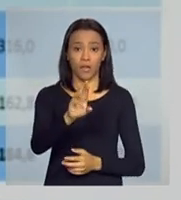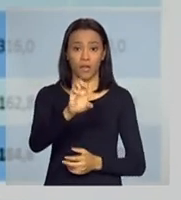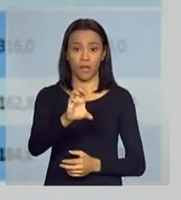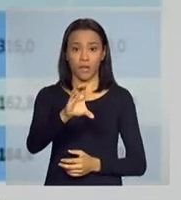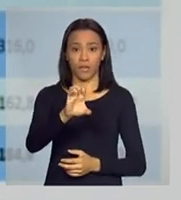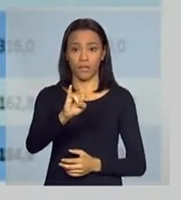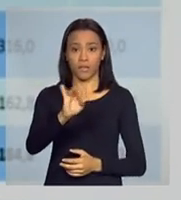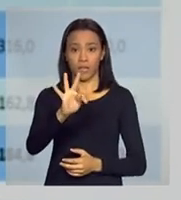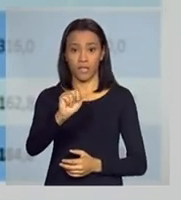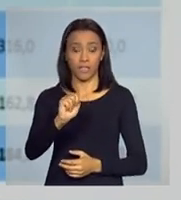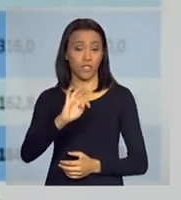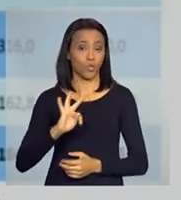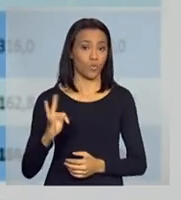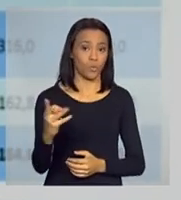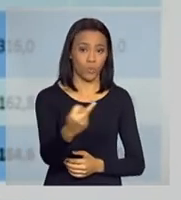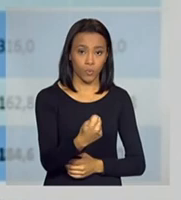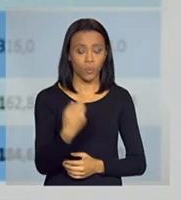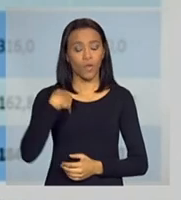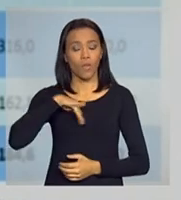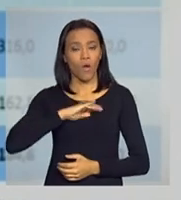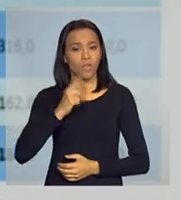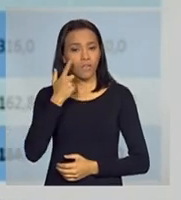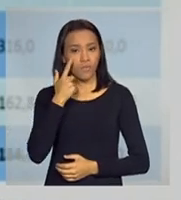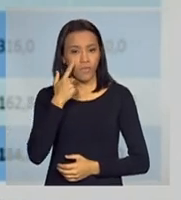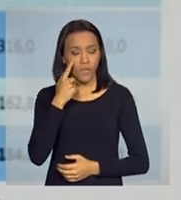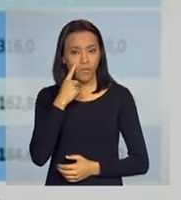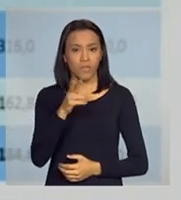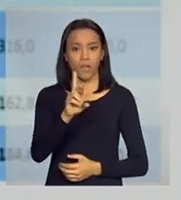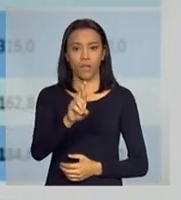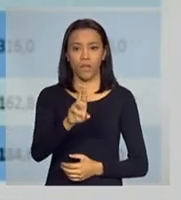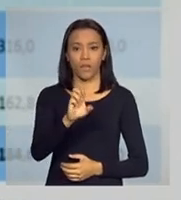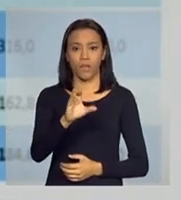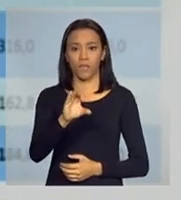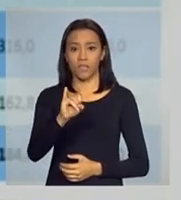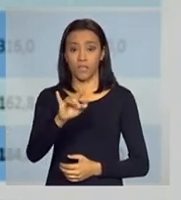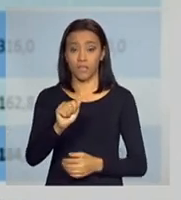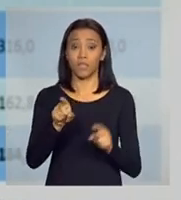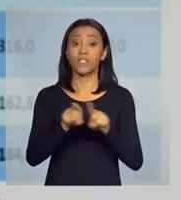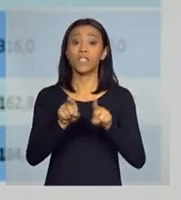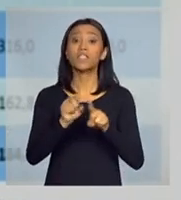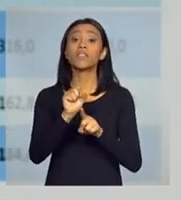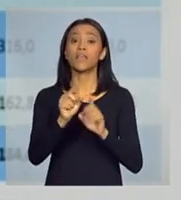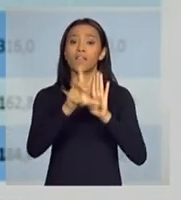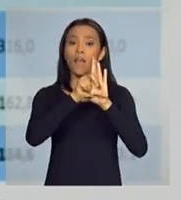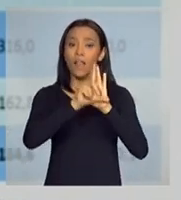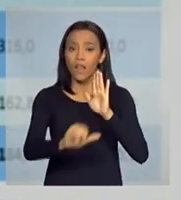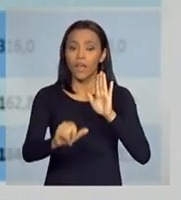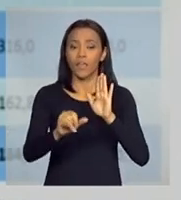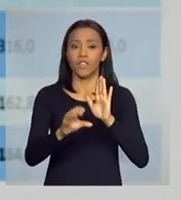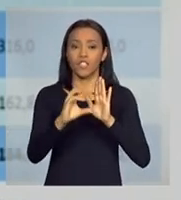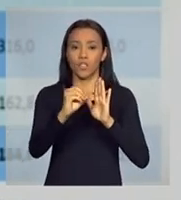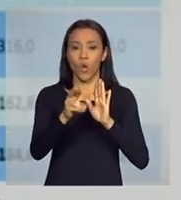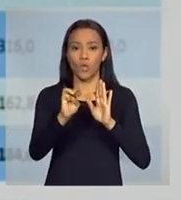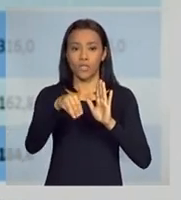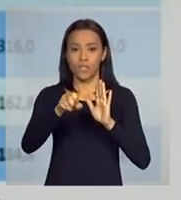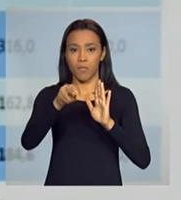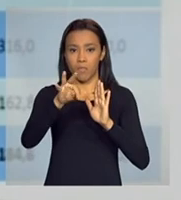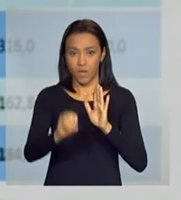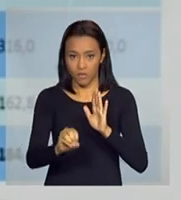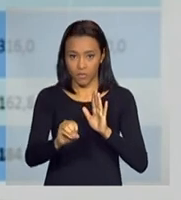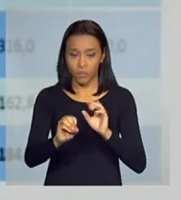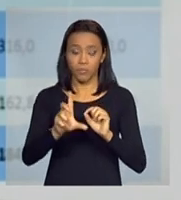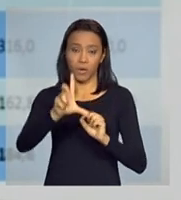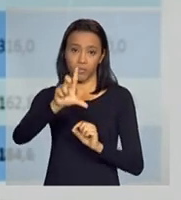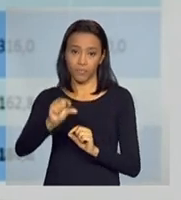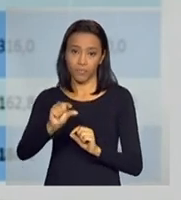nós estamos revendo a previsão de receita total da lei orçamentária que foi um um 253